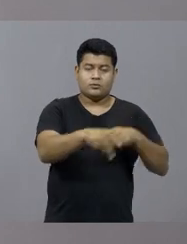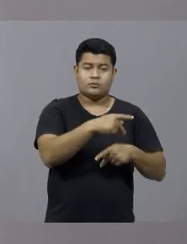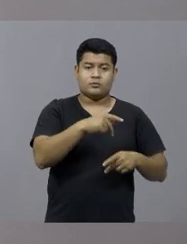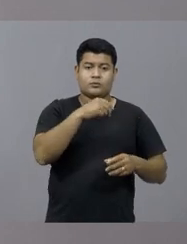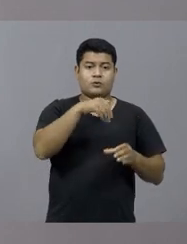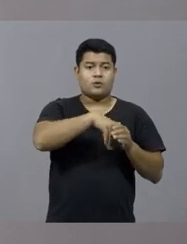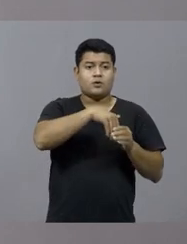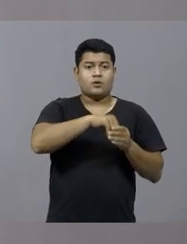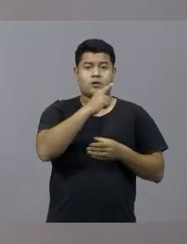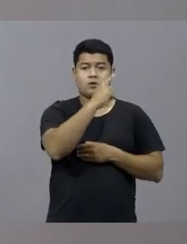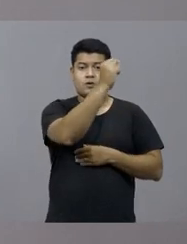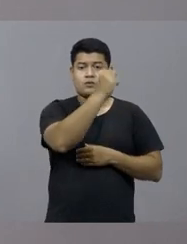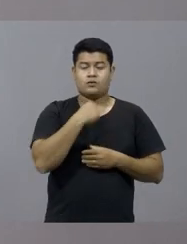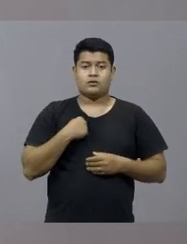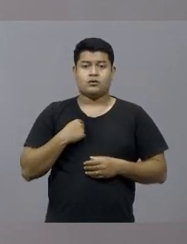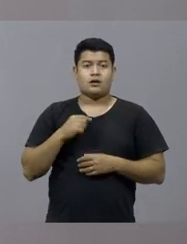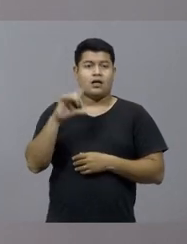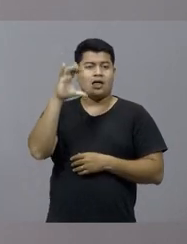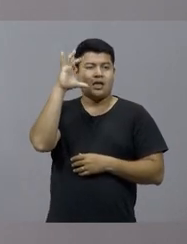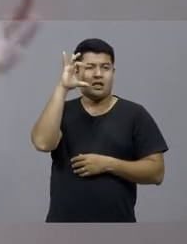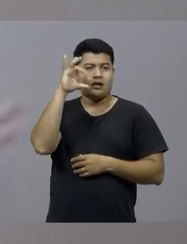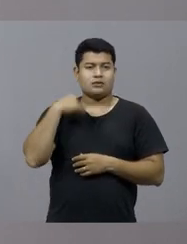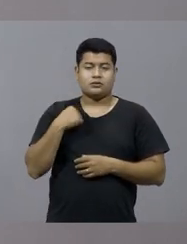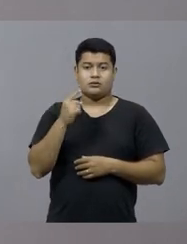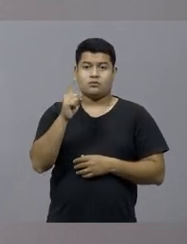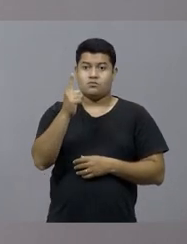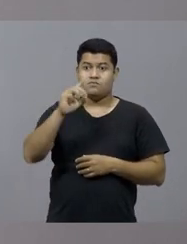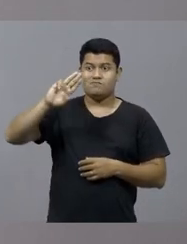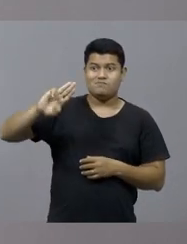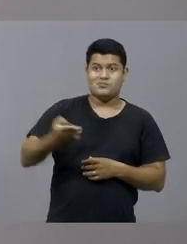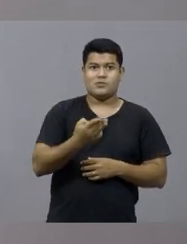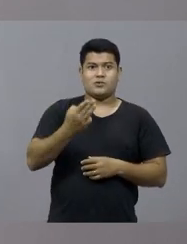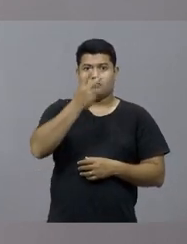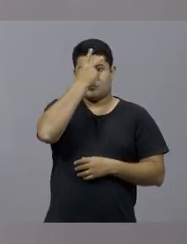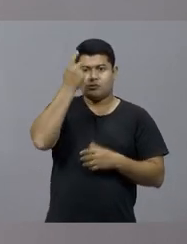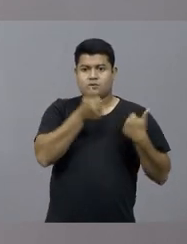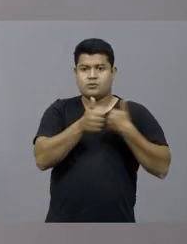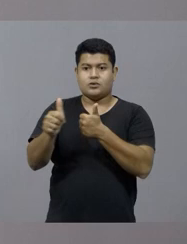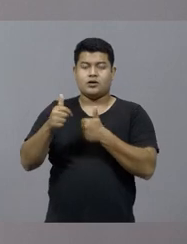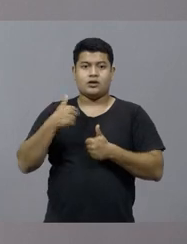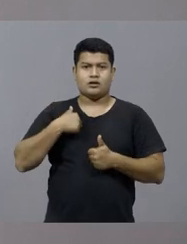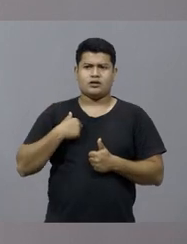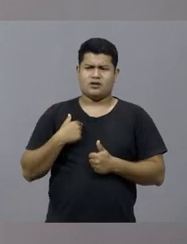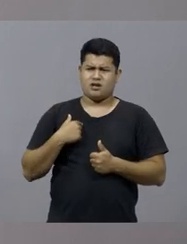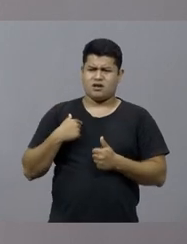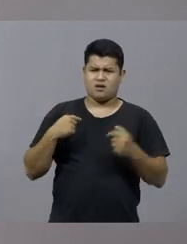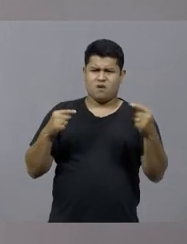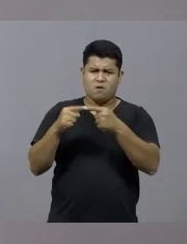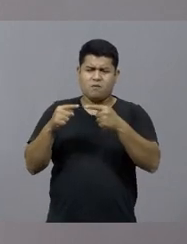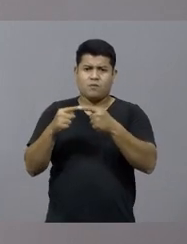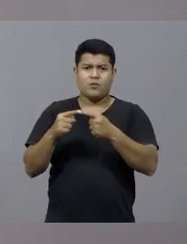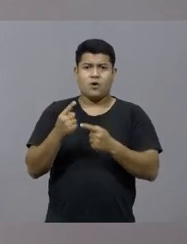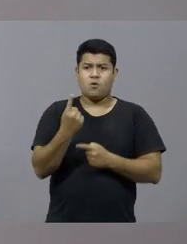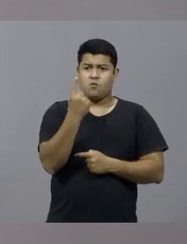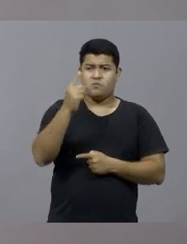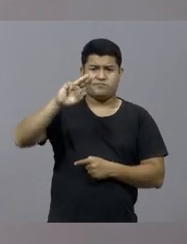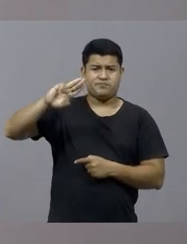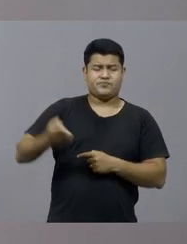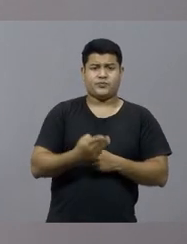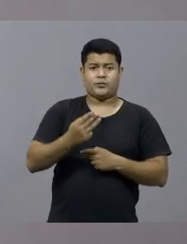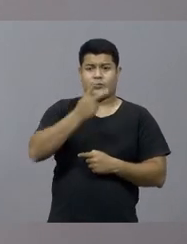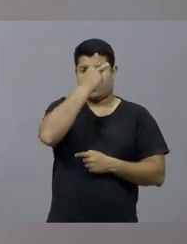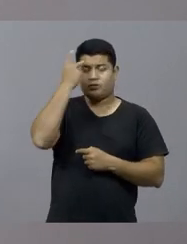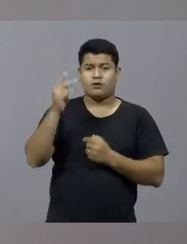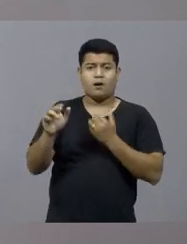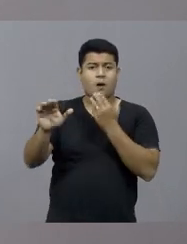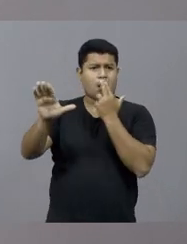mencionou no meu Instagram, eu tenho 1 milhão de seguidores, então será que tem 1 milhão de nazistas no Brasil? Bom, segundo a concepção do Peninha,